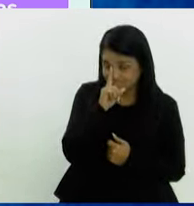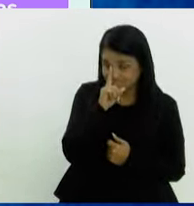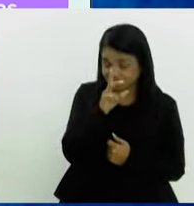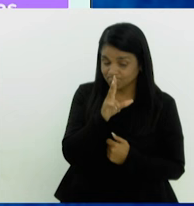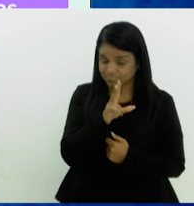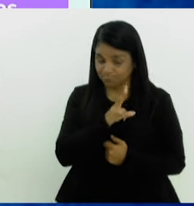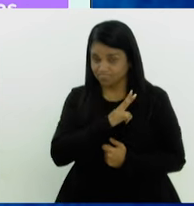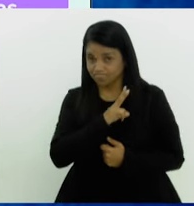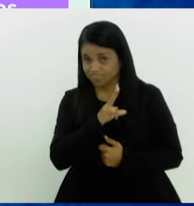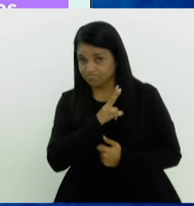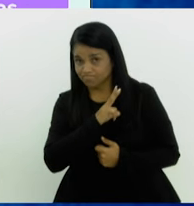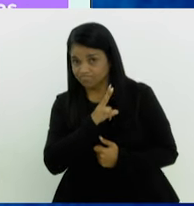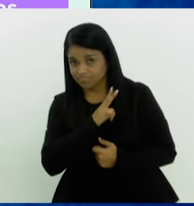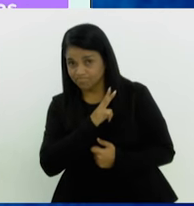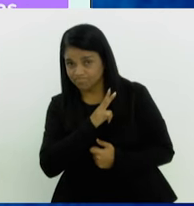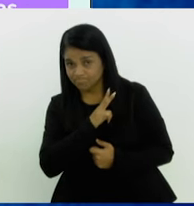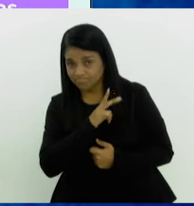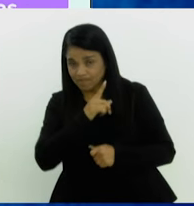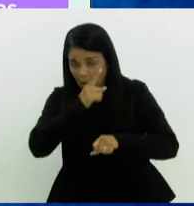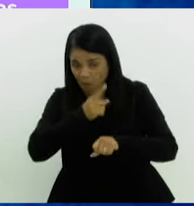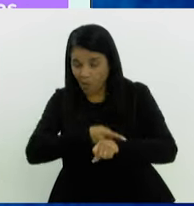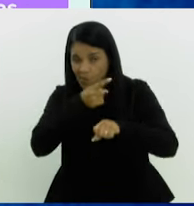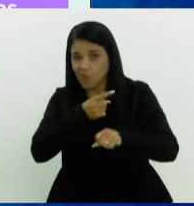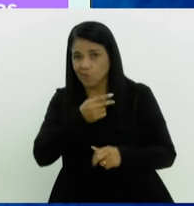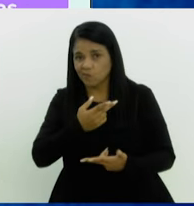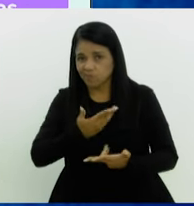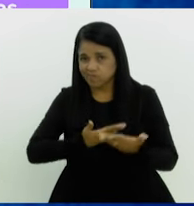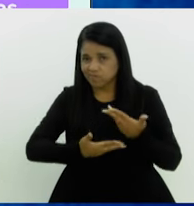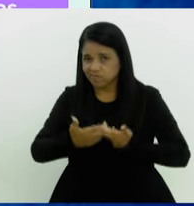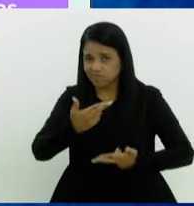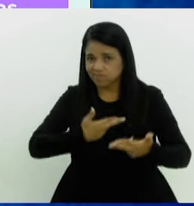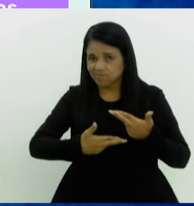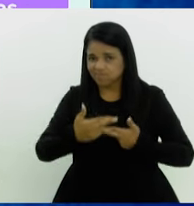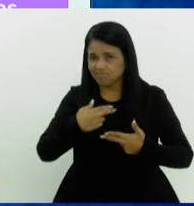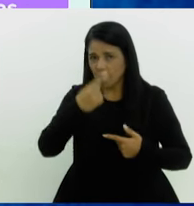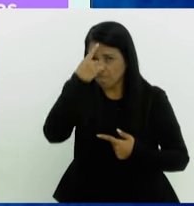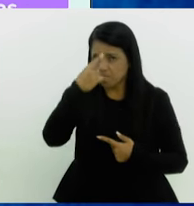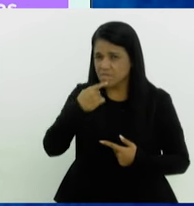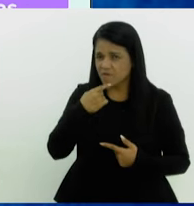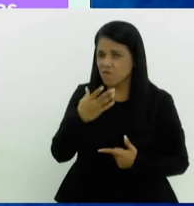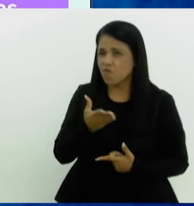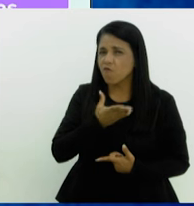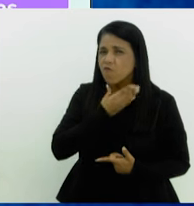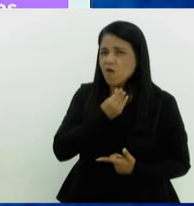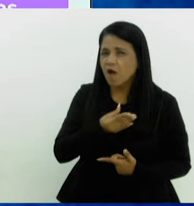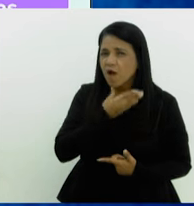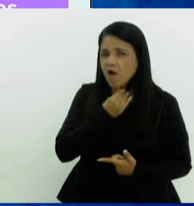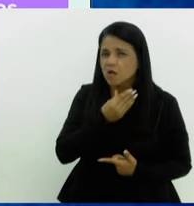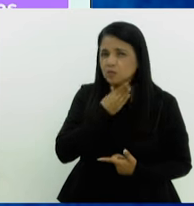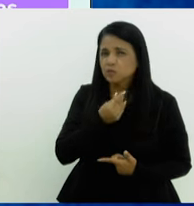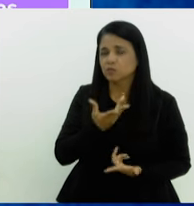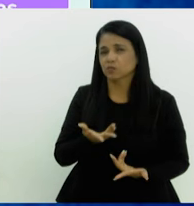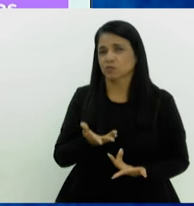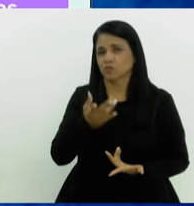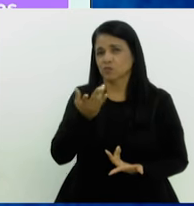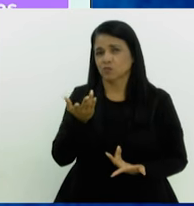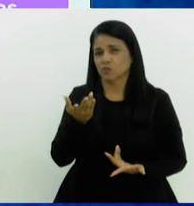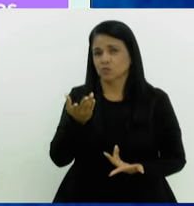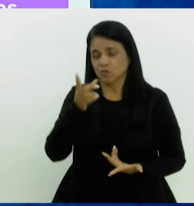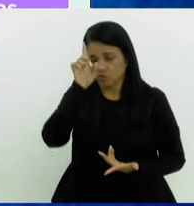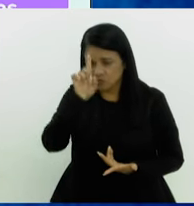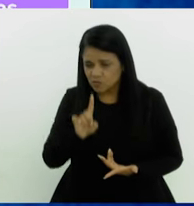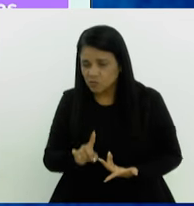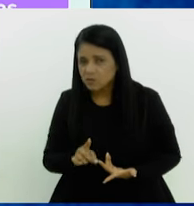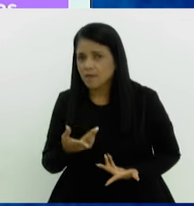privacidade a autenticidade das relações com perfis falsos e a dignidade das pessoas a gente entra em